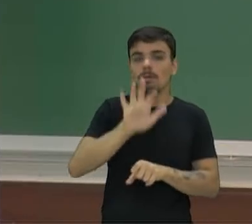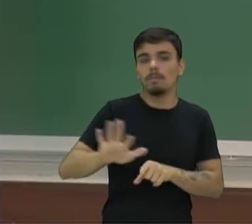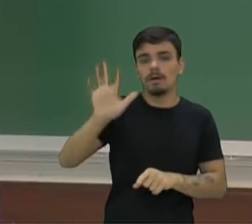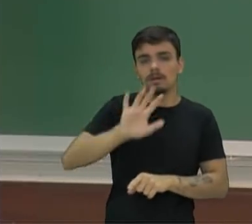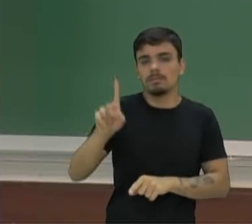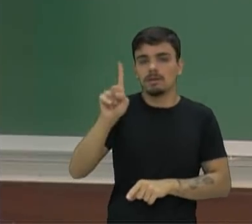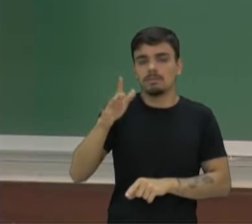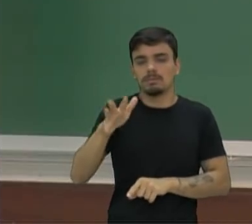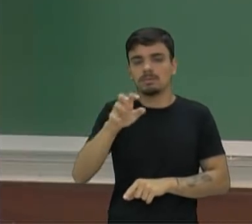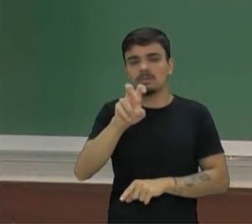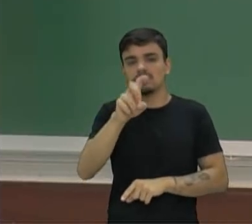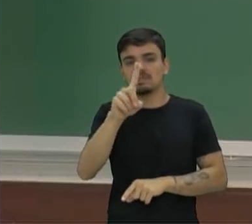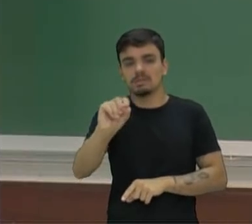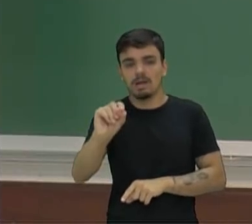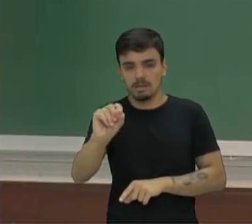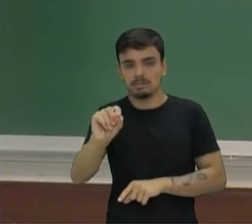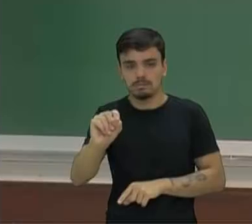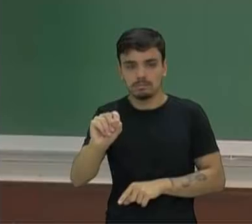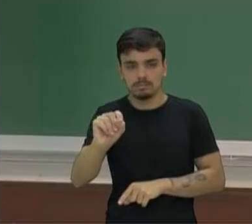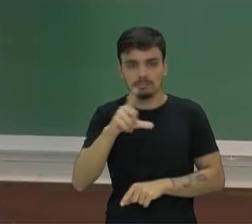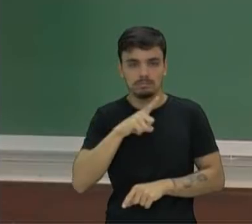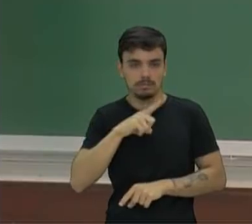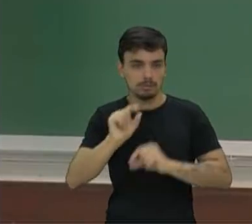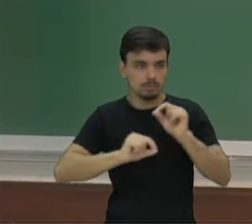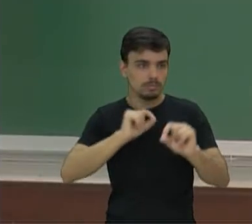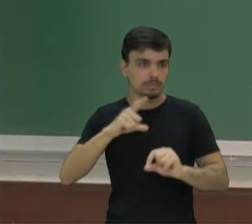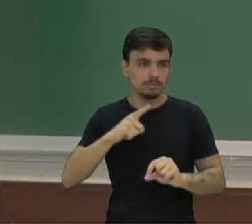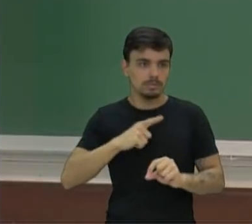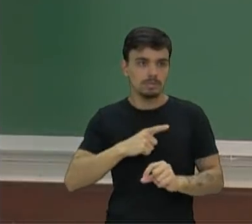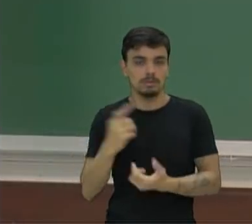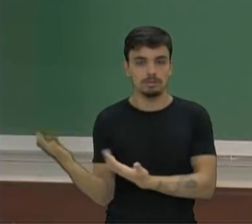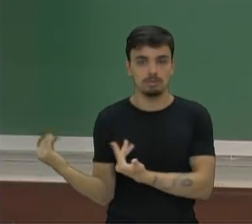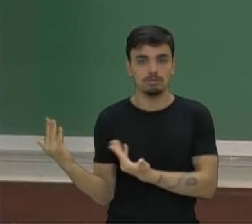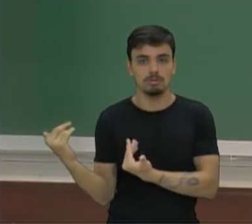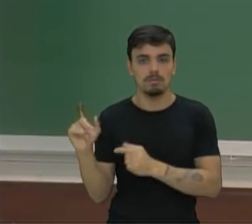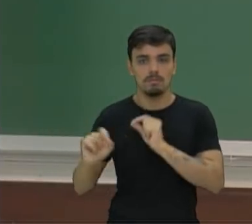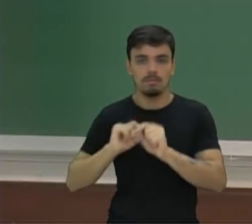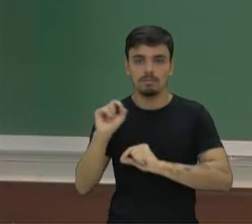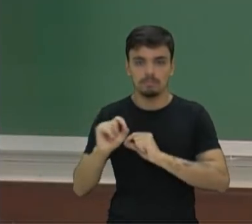cerca de 510, onde vocês veem aqui jovens